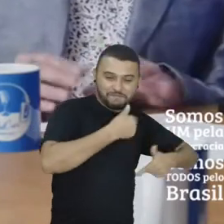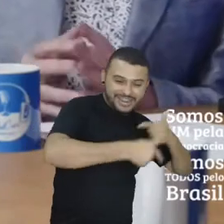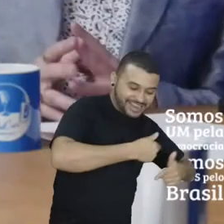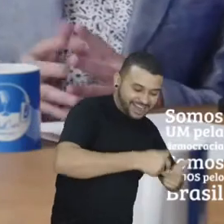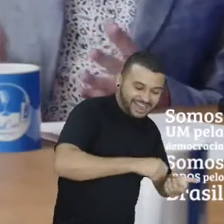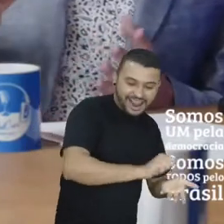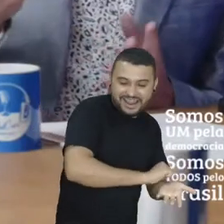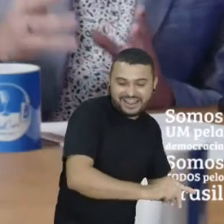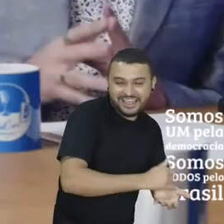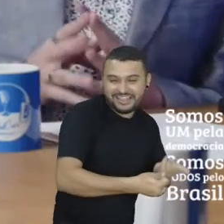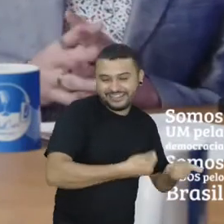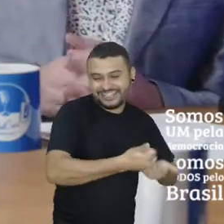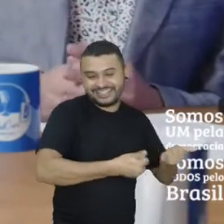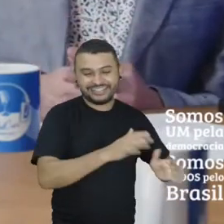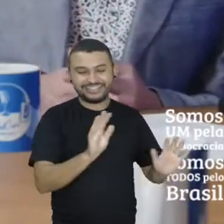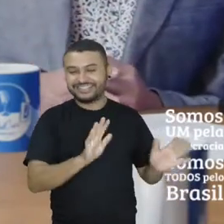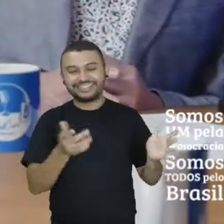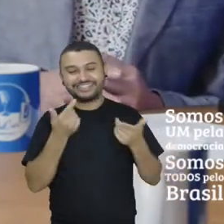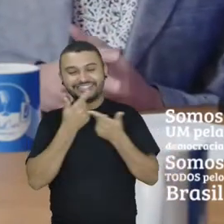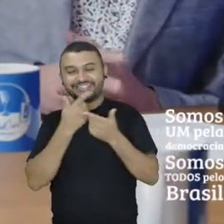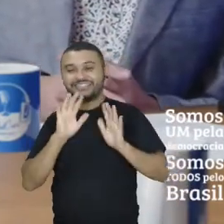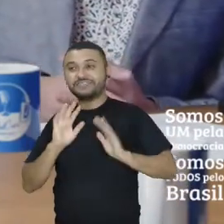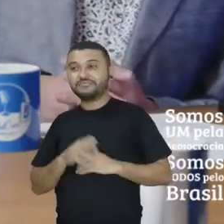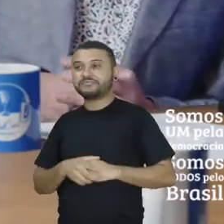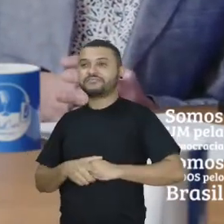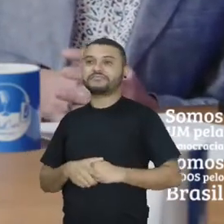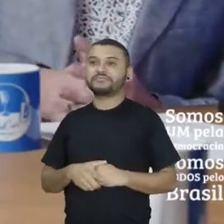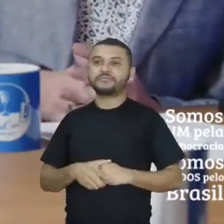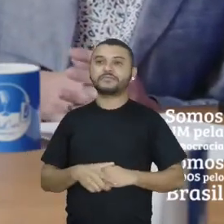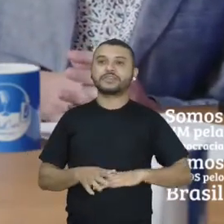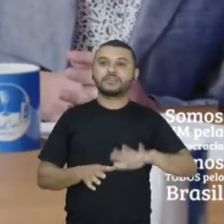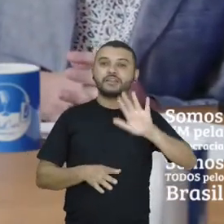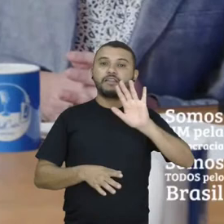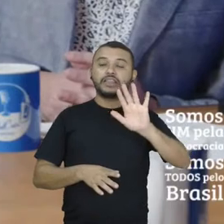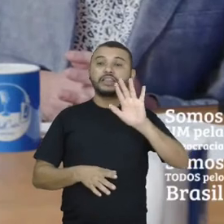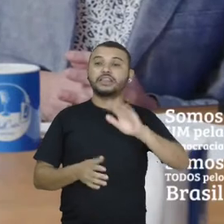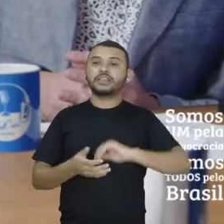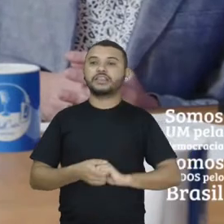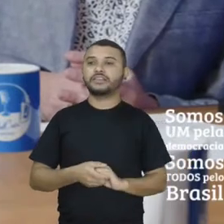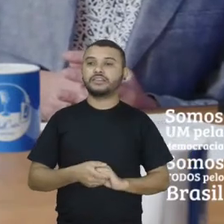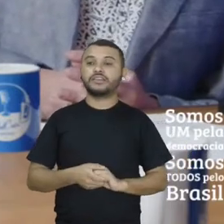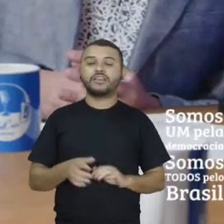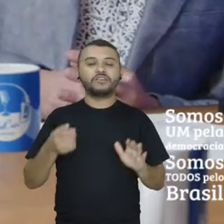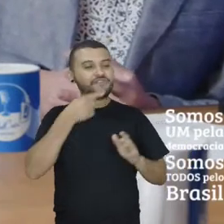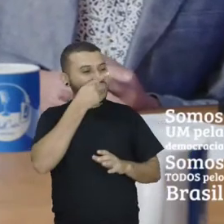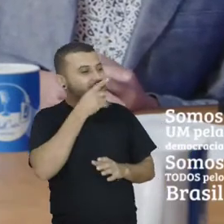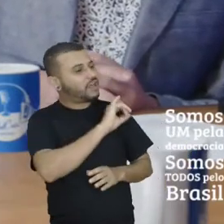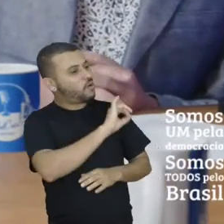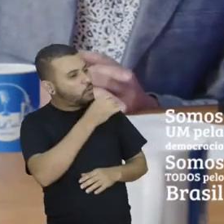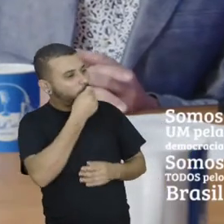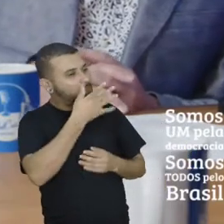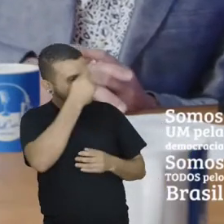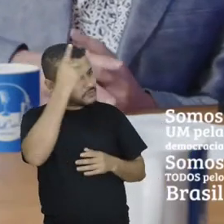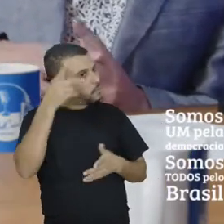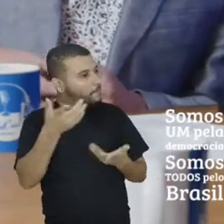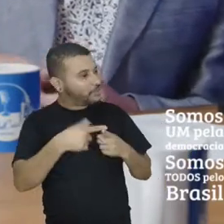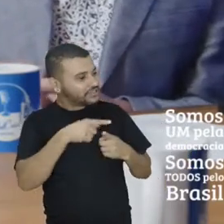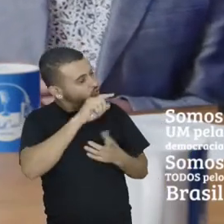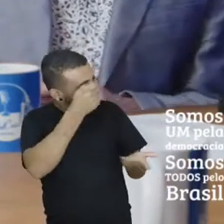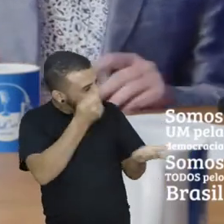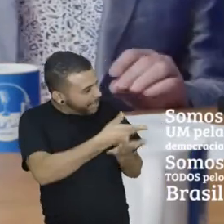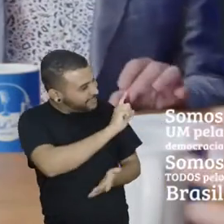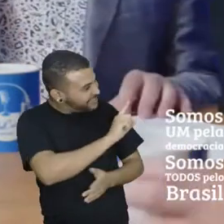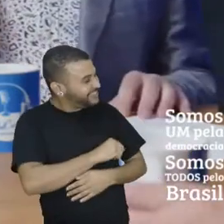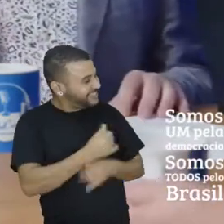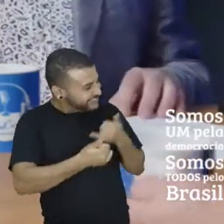Will, cumprimenta o pessoal aí, porque senão você não vai receber o seu salário. Está um furdunço. Faz alguma coisa, meu filho. Meu salário é